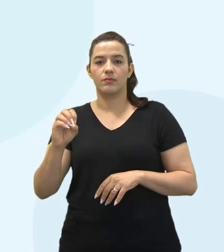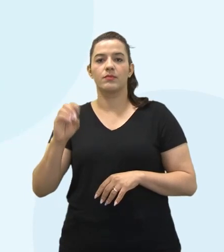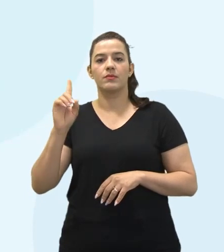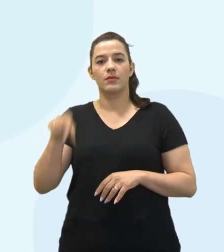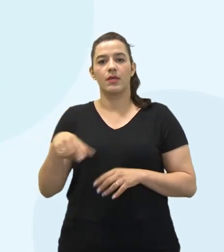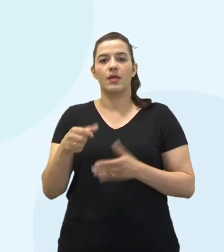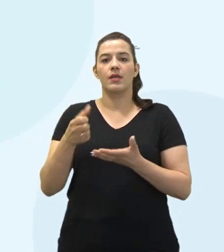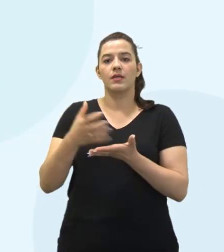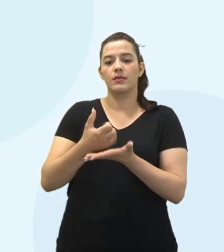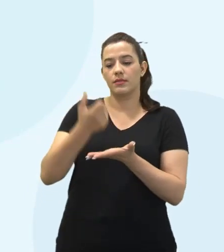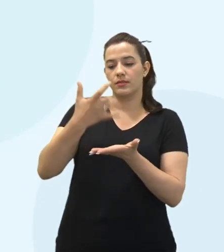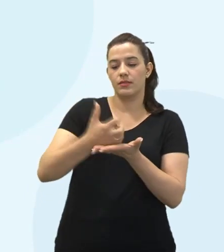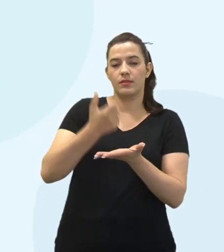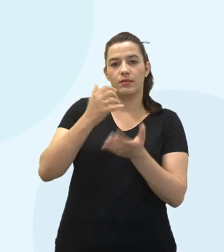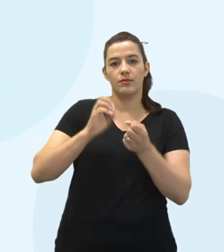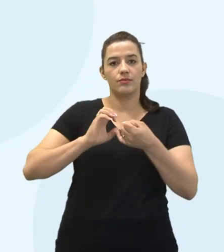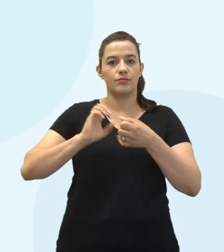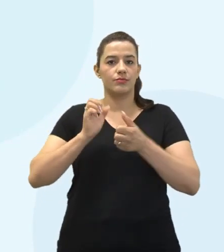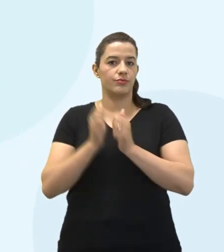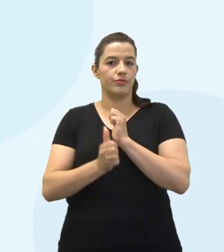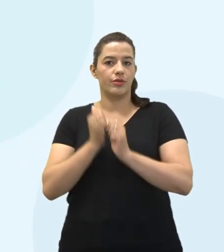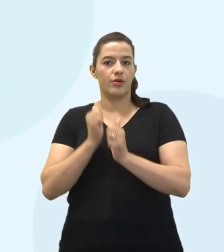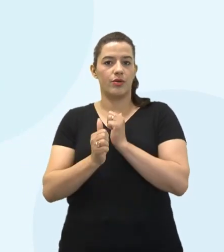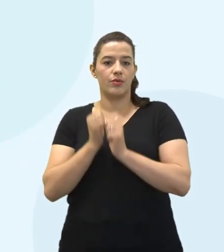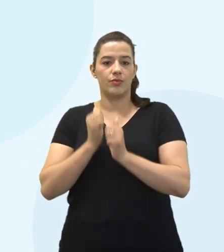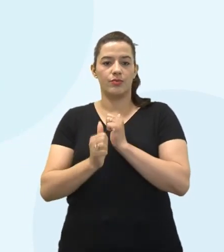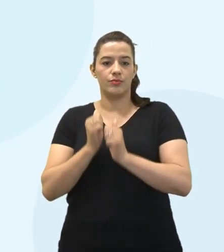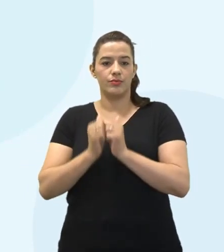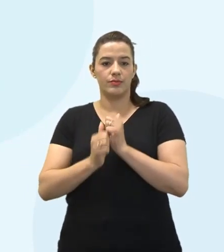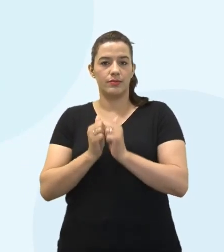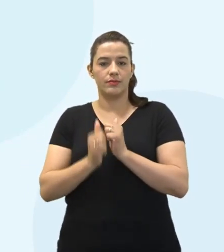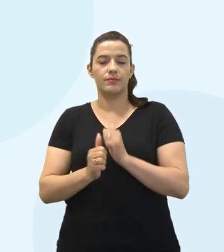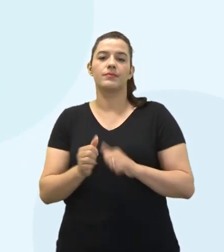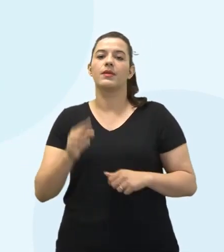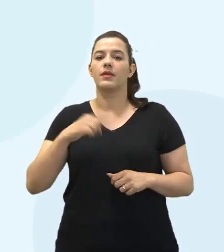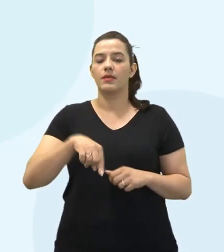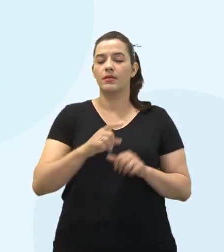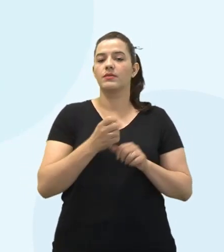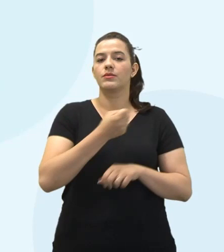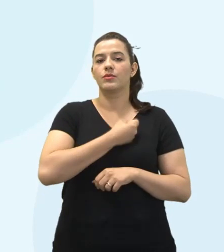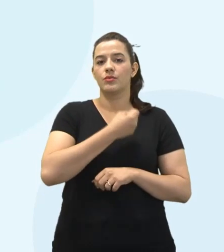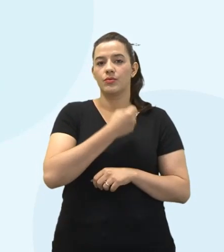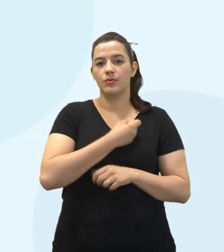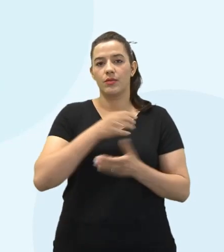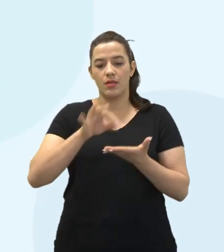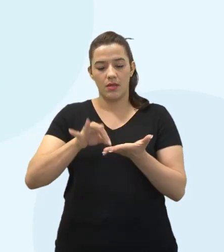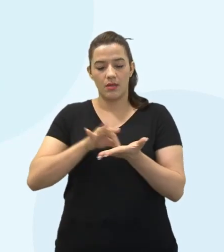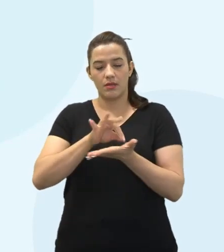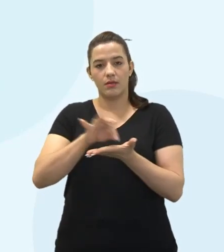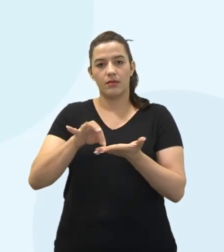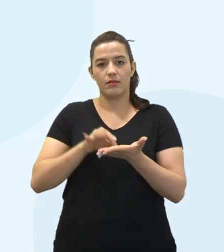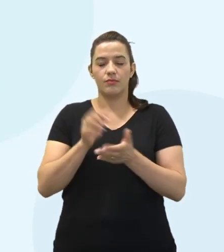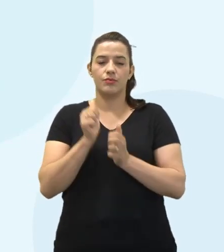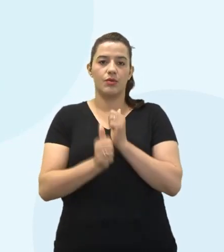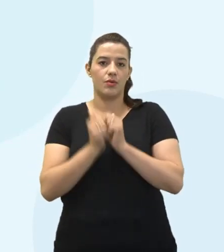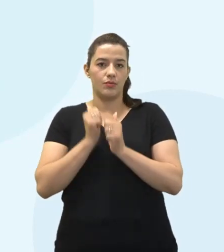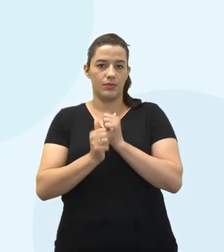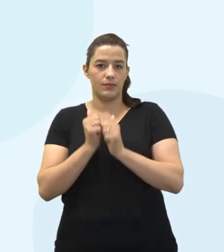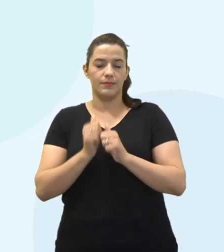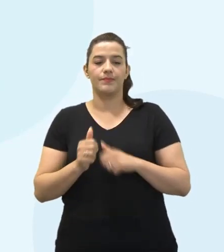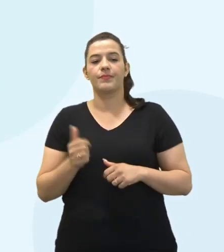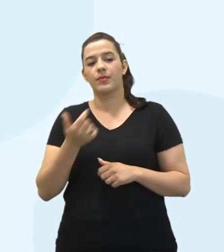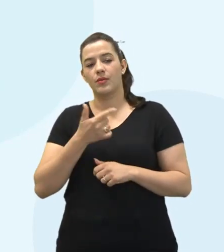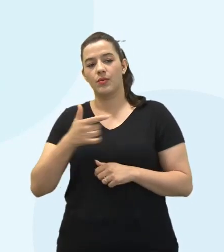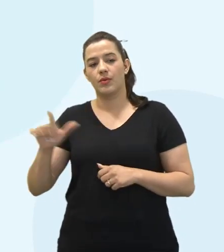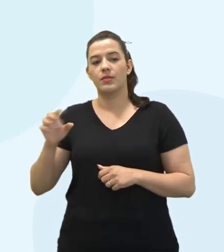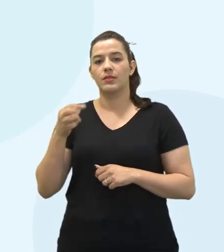grãos de Arroz Ou seja é esse número representa grão de arroz o outro